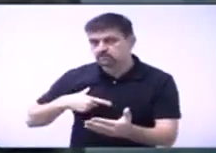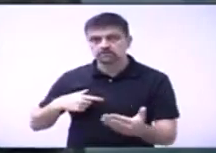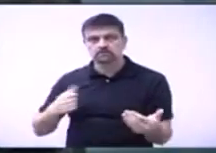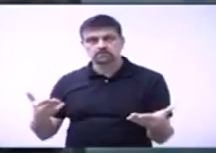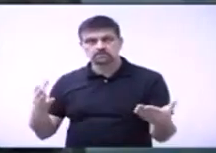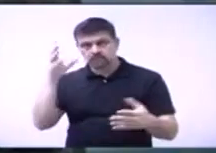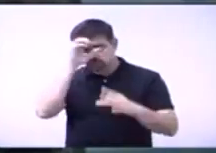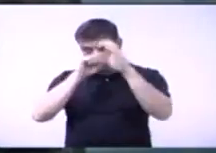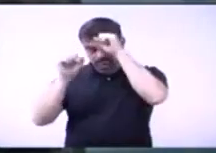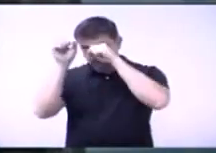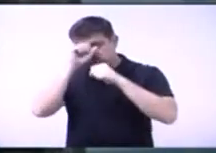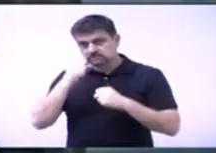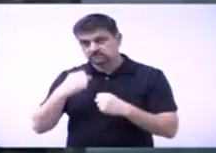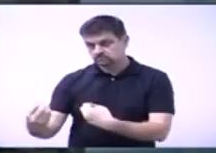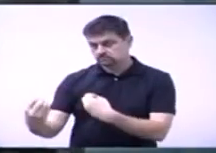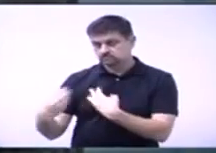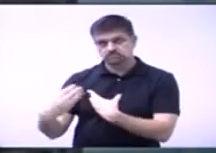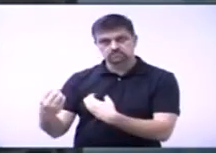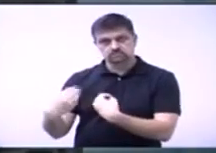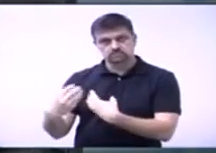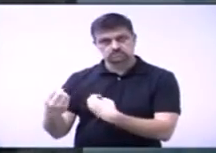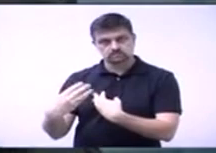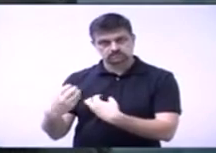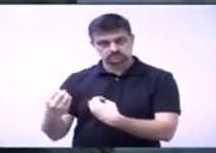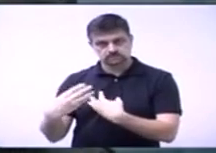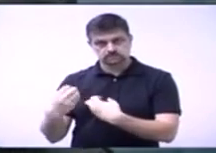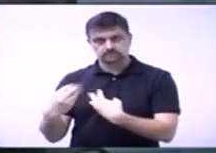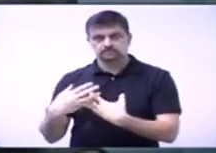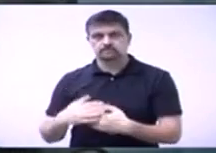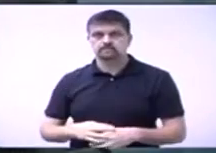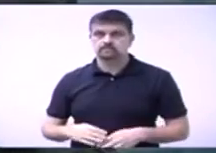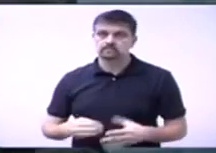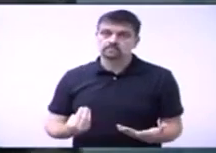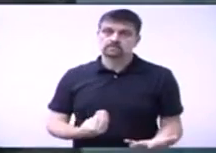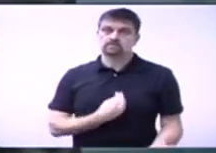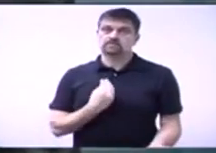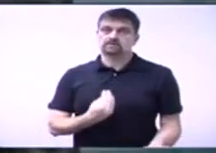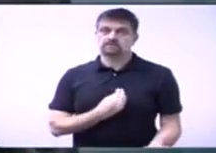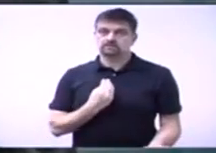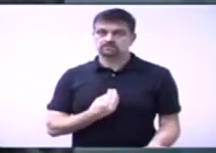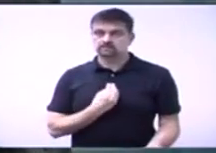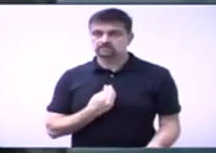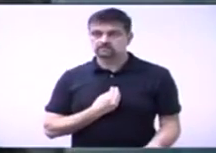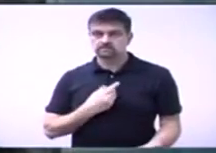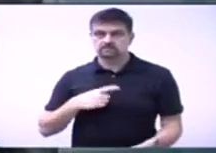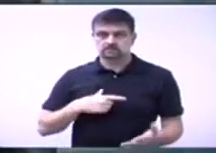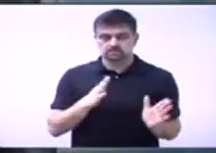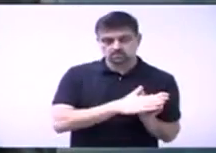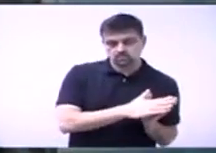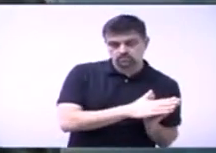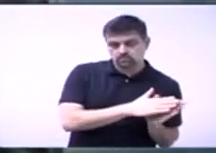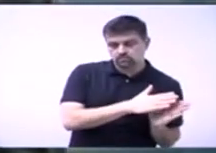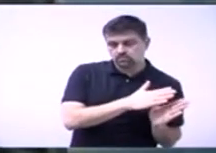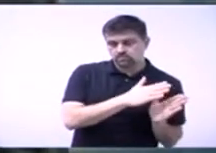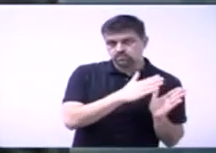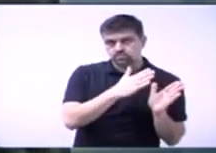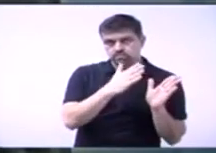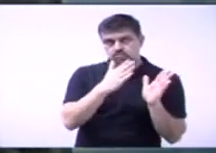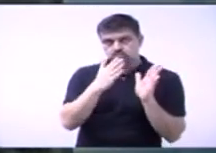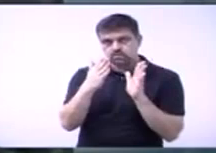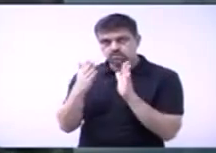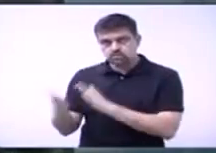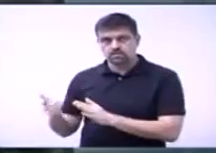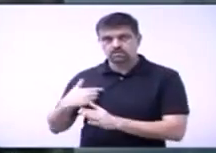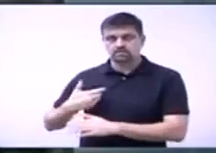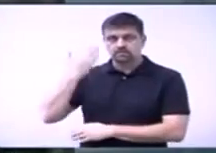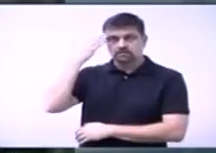que foi me dado, mas na vida tudo tem um ciclo e eu entendo que esse